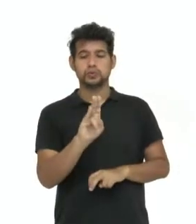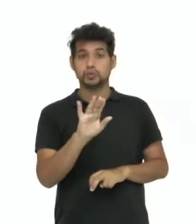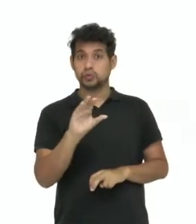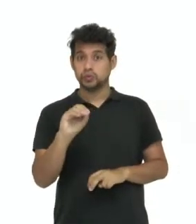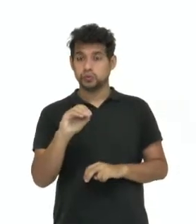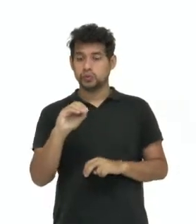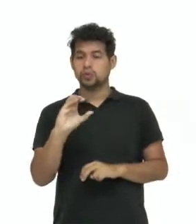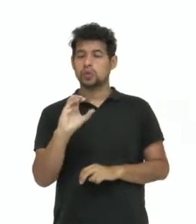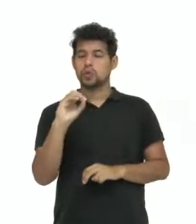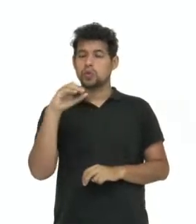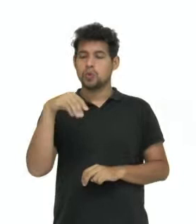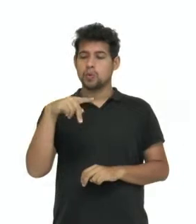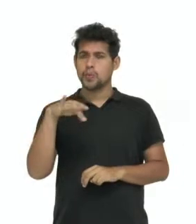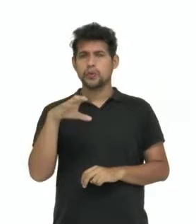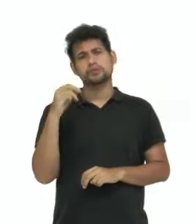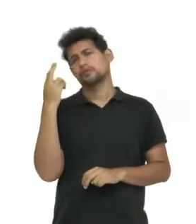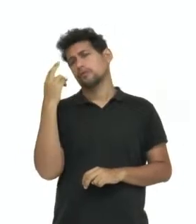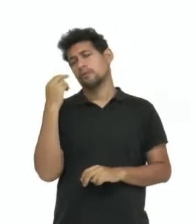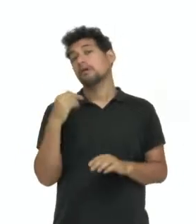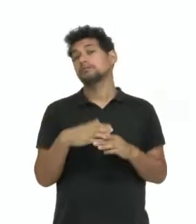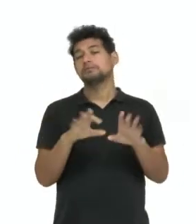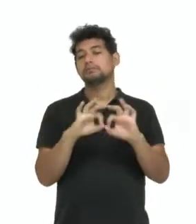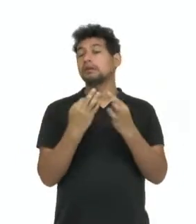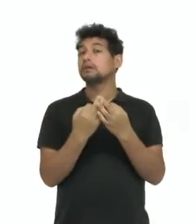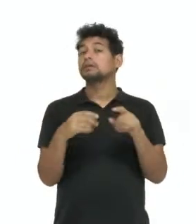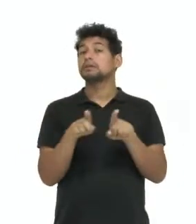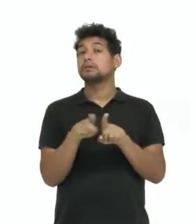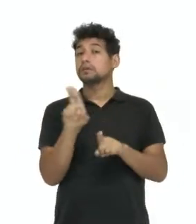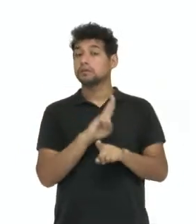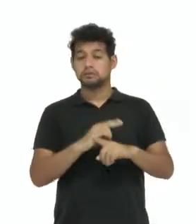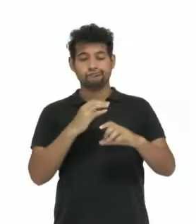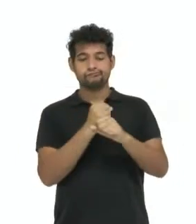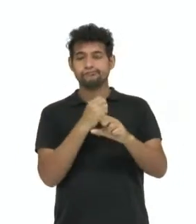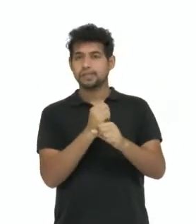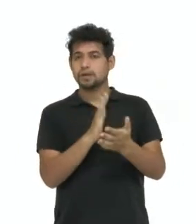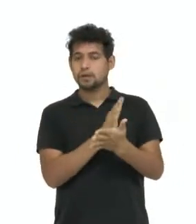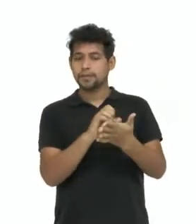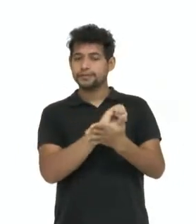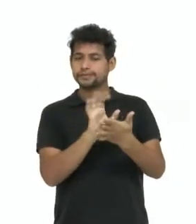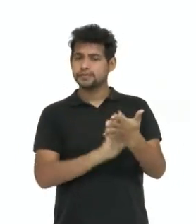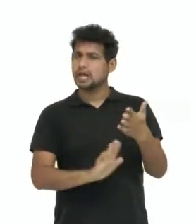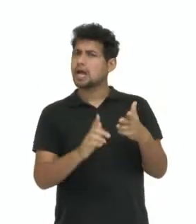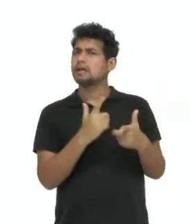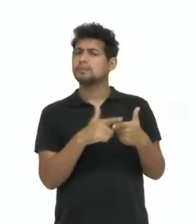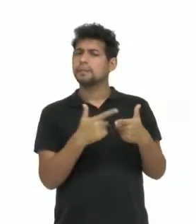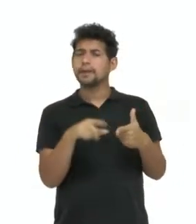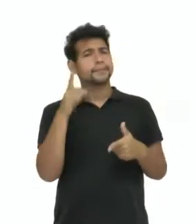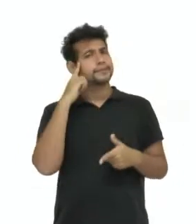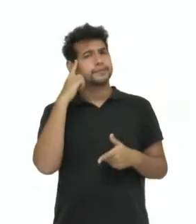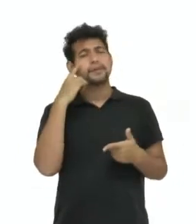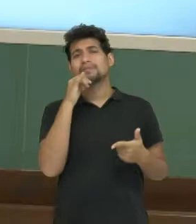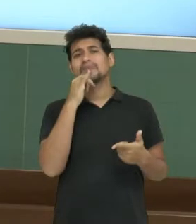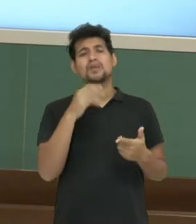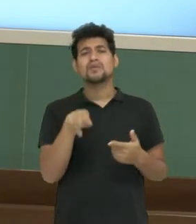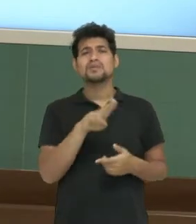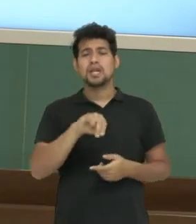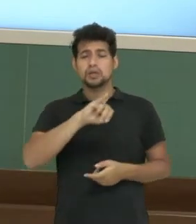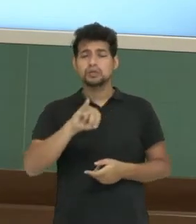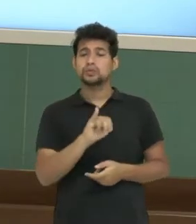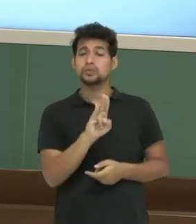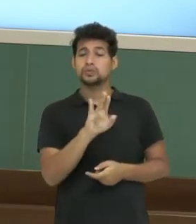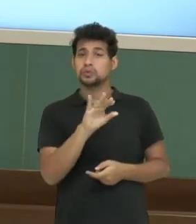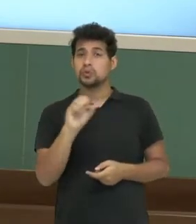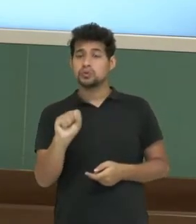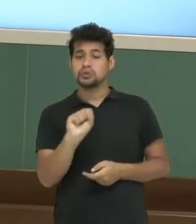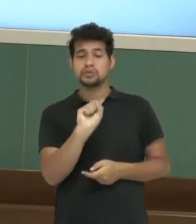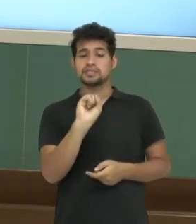comum no sistema financeiro e, portanto, o mais útil para cálculos de problemas do dia a dia. Não adianta usar o de juros simples porque não é ele